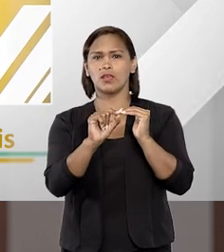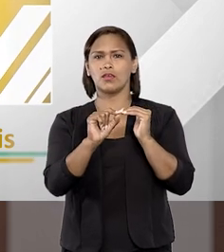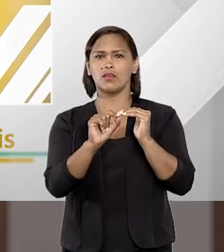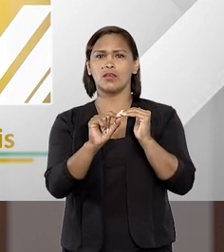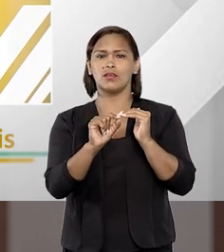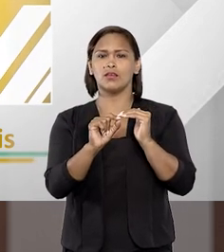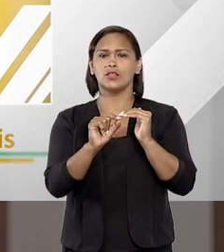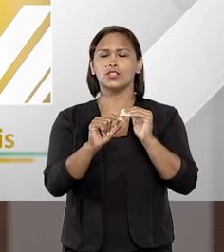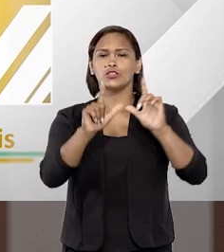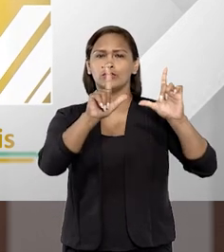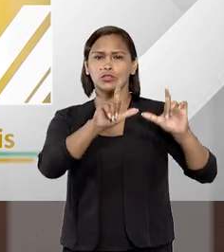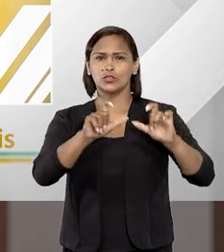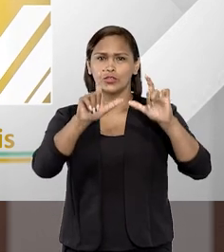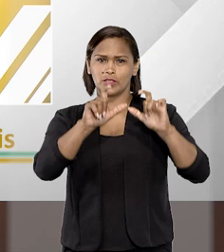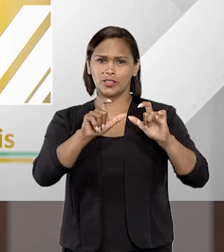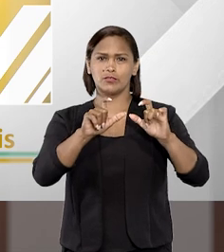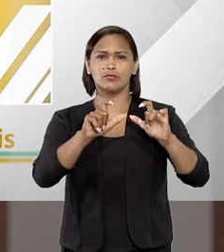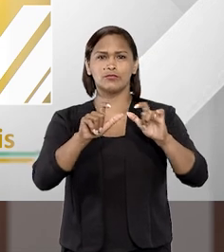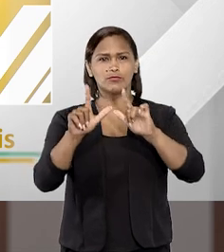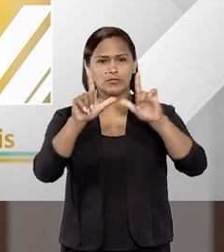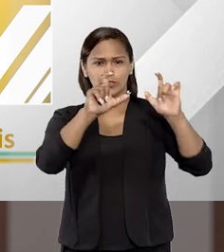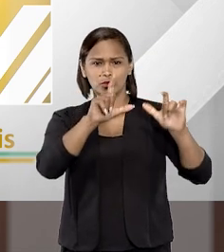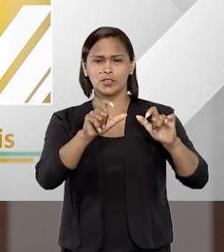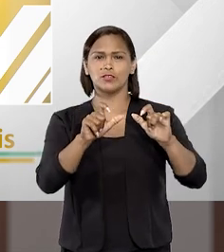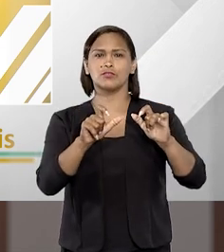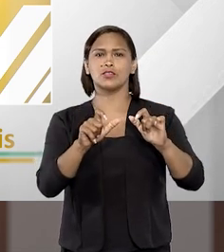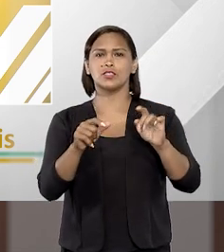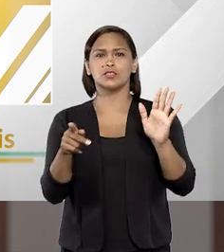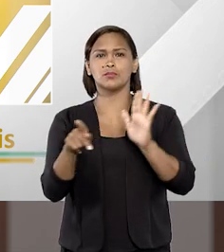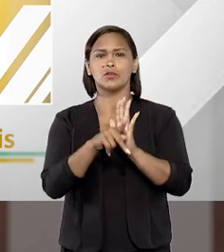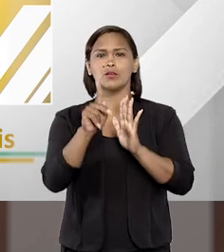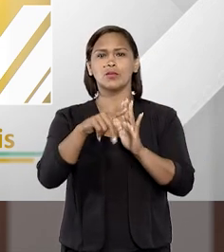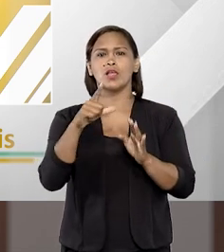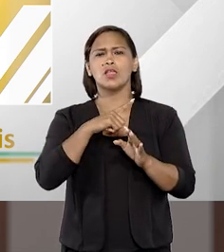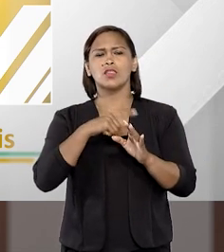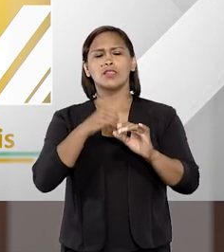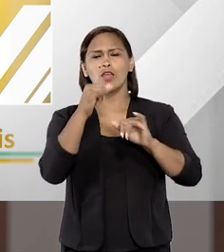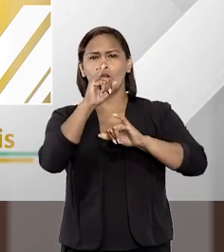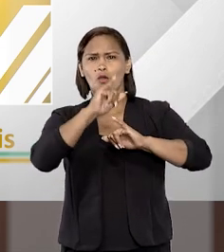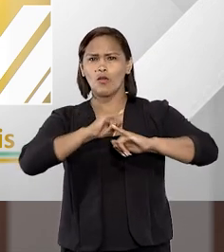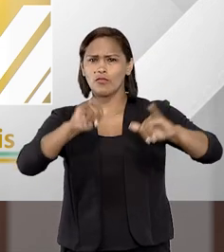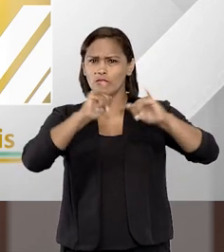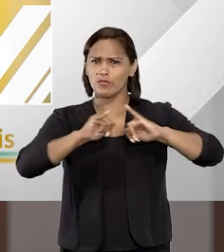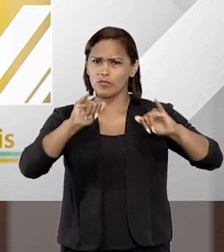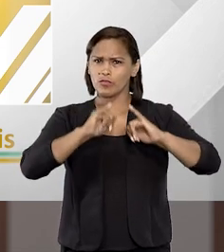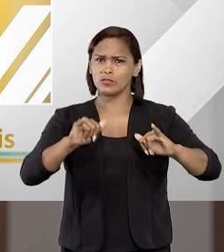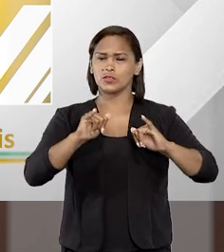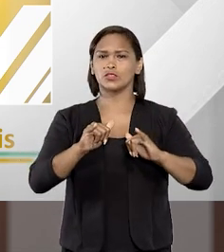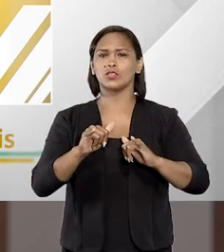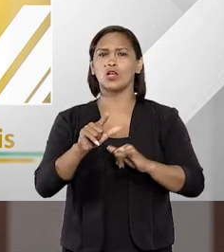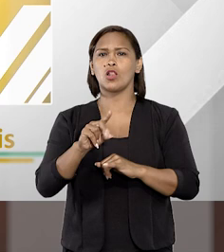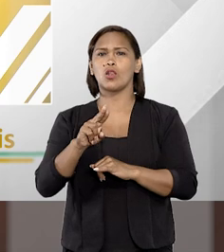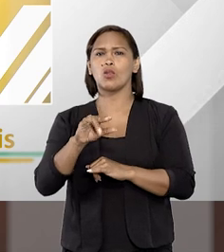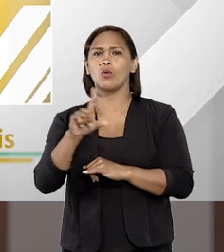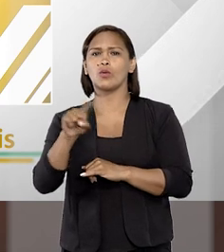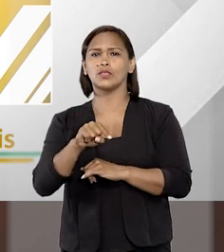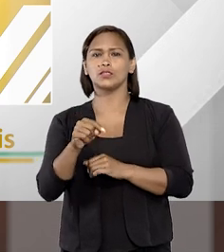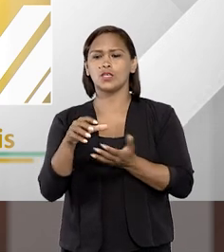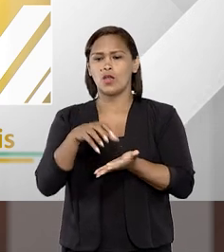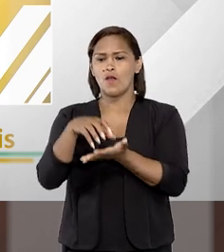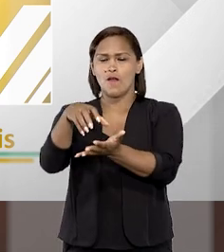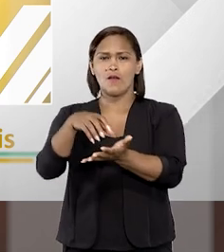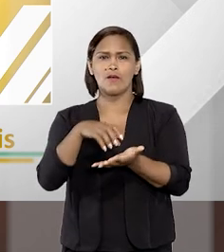de fotografias né a gente tá falando de fotografias aí de imagens algum banco de imagens do frete compartilhado entre